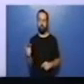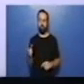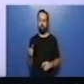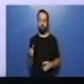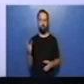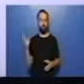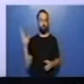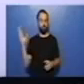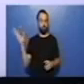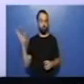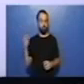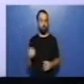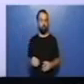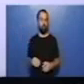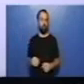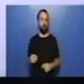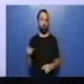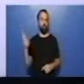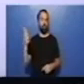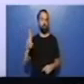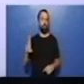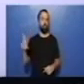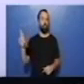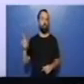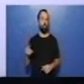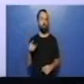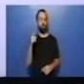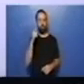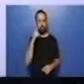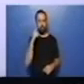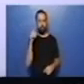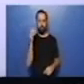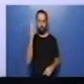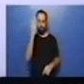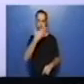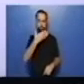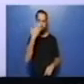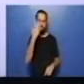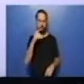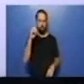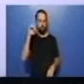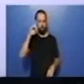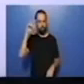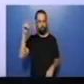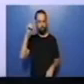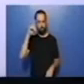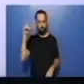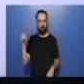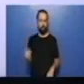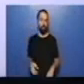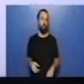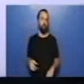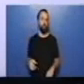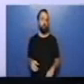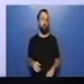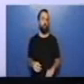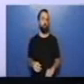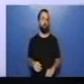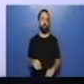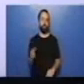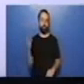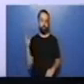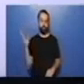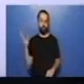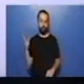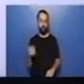Agora uma aplicação que não está visível no nosso dia a dia, mas faz parte toda hora. Isso aqui